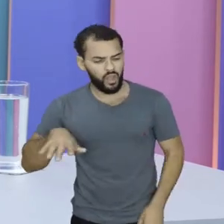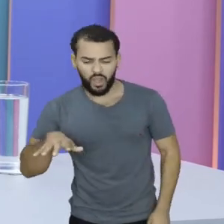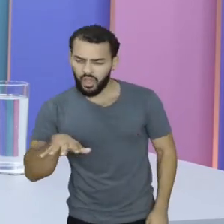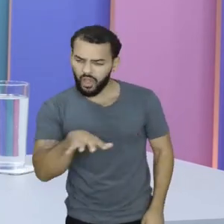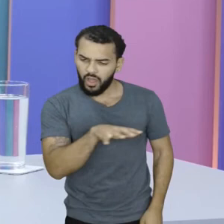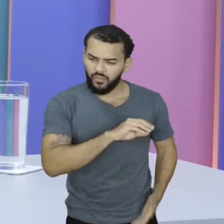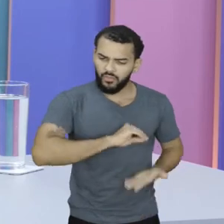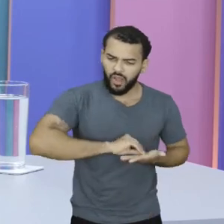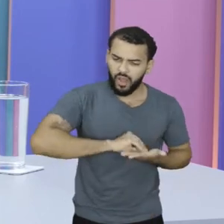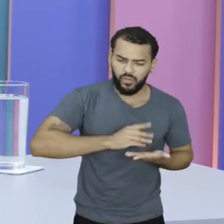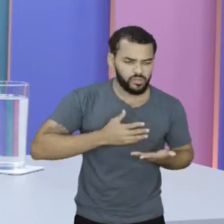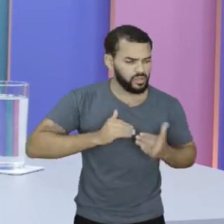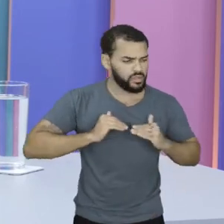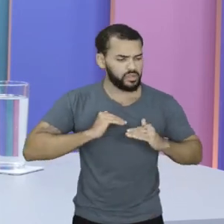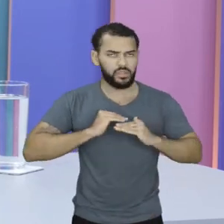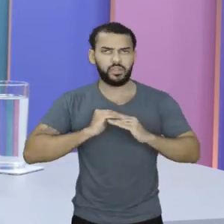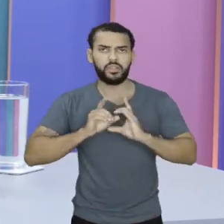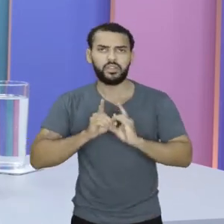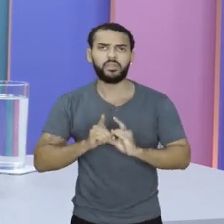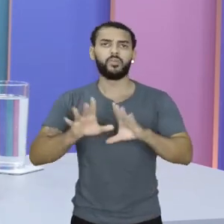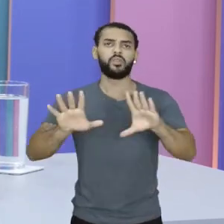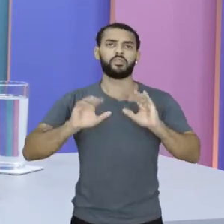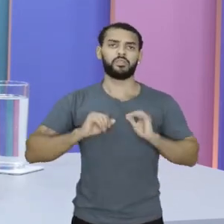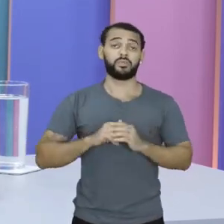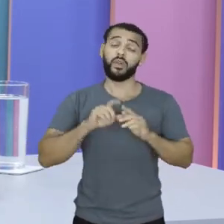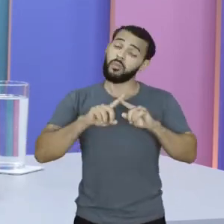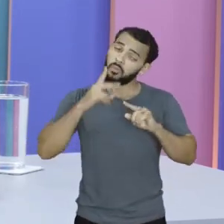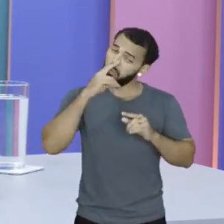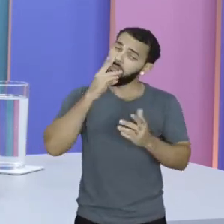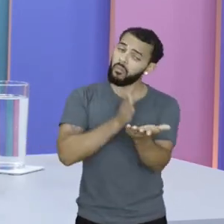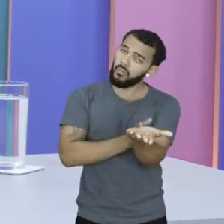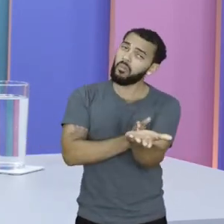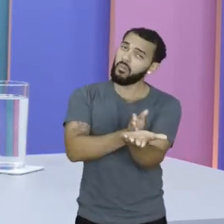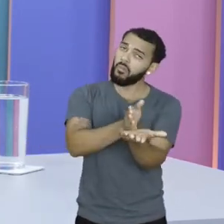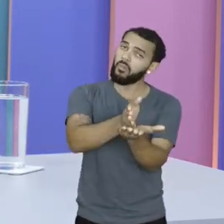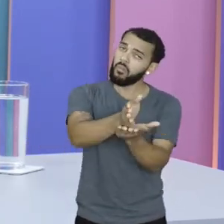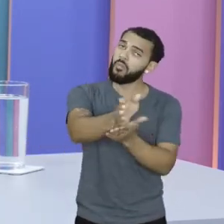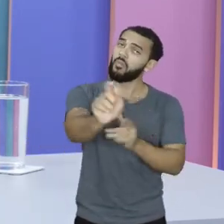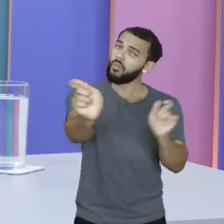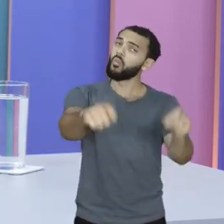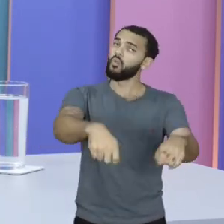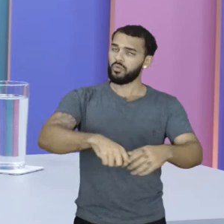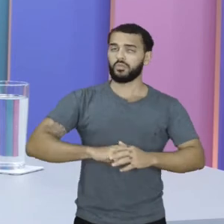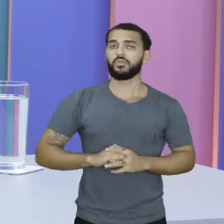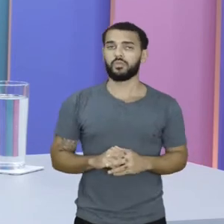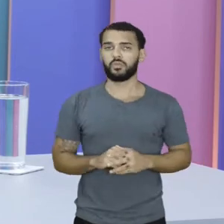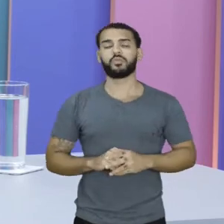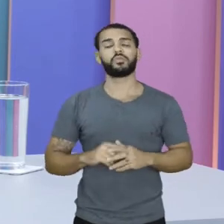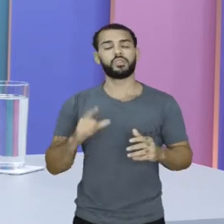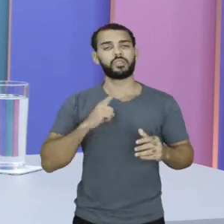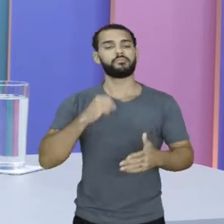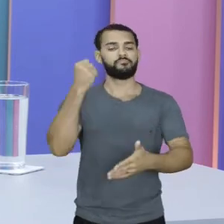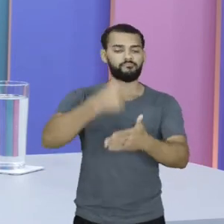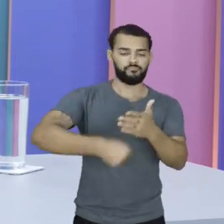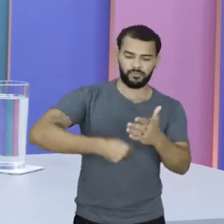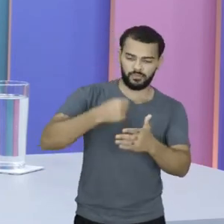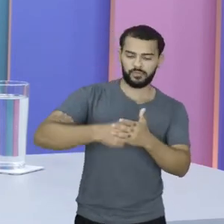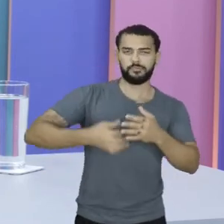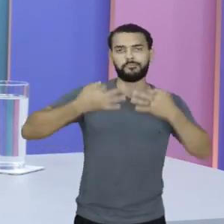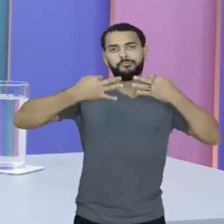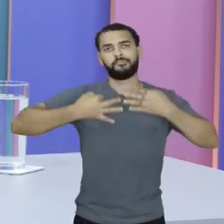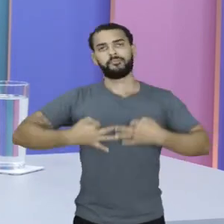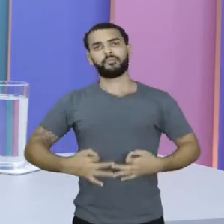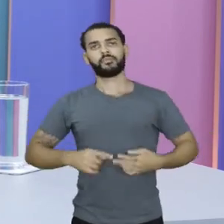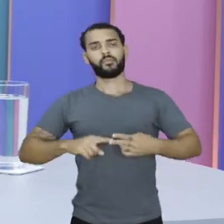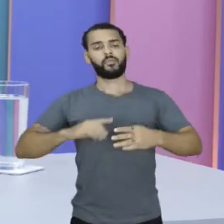mais democratizados, mas penso que estamos no caminho certo, né? Lutando por dignidade, igualdade de gênero e